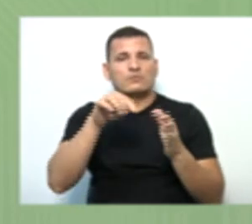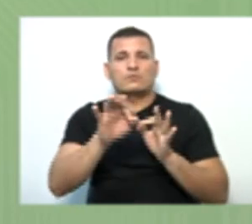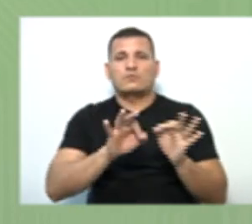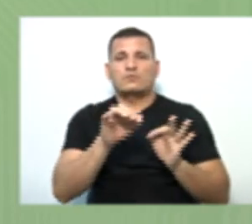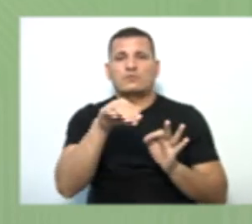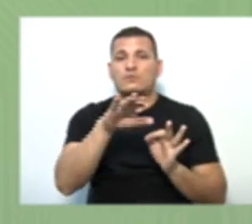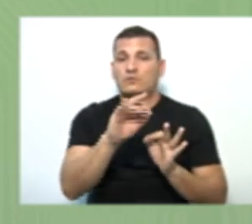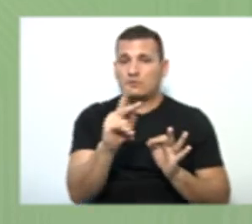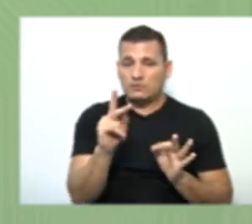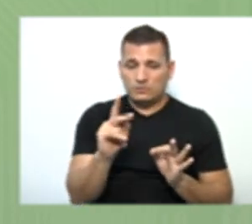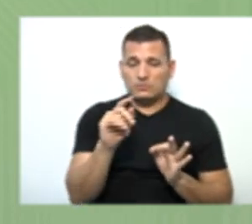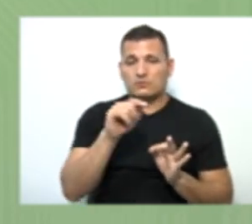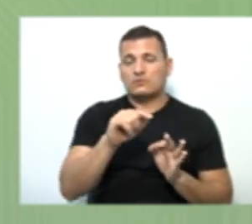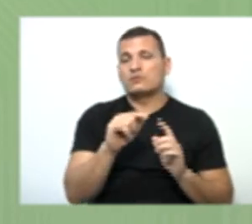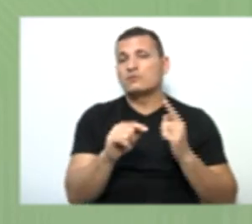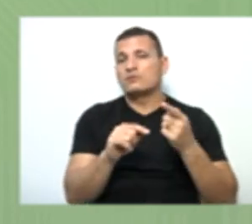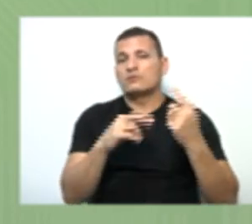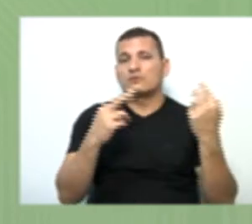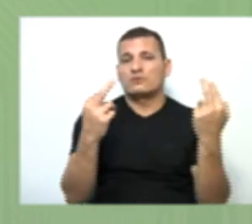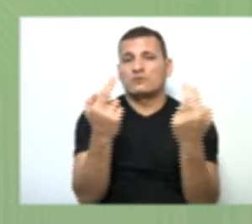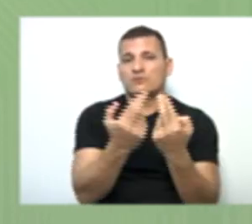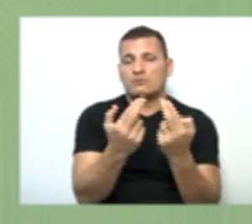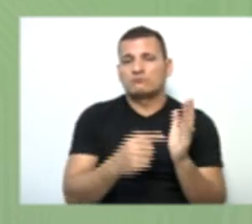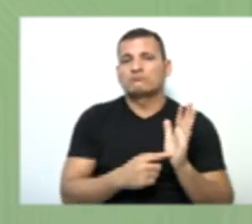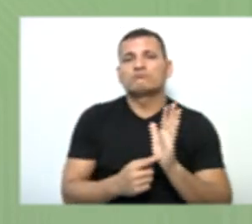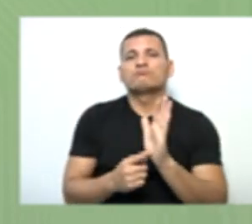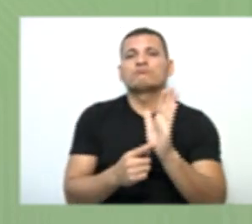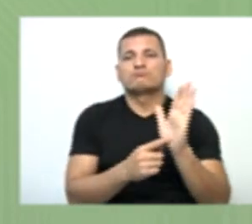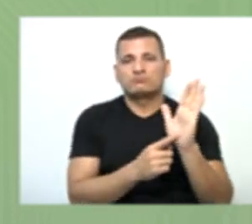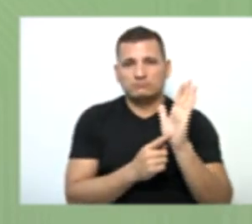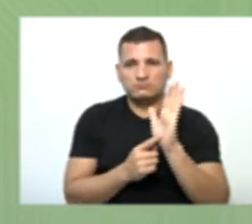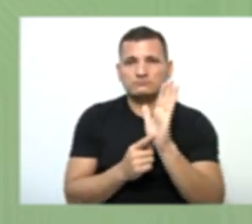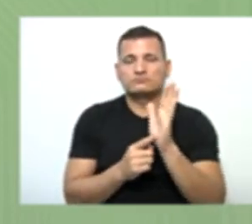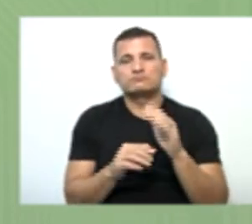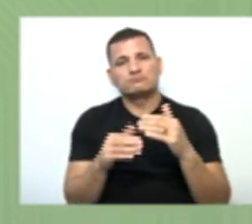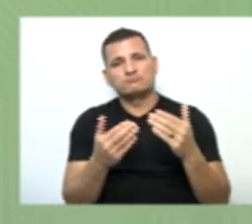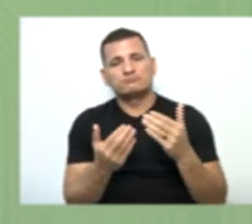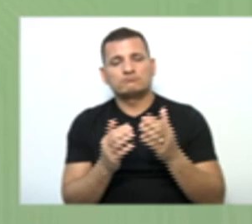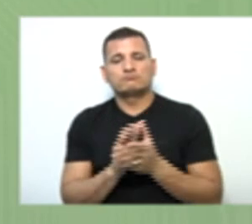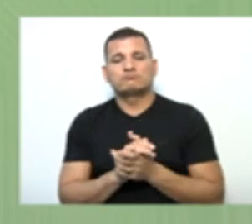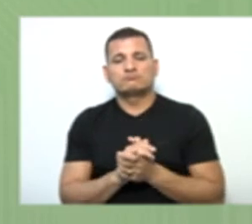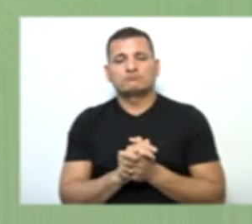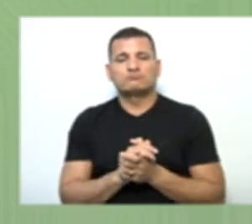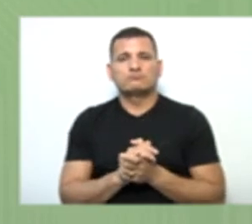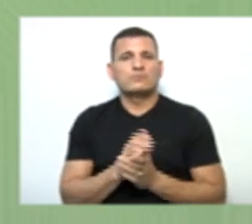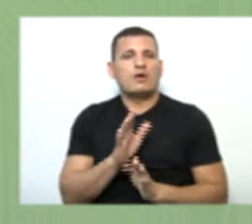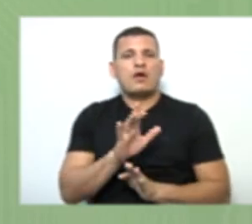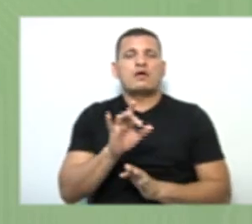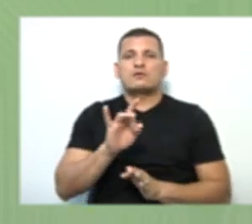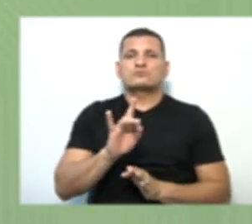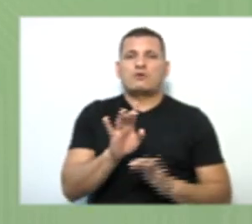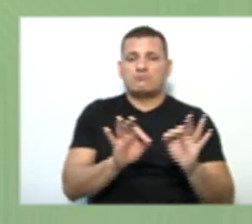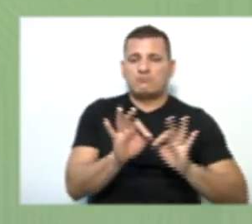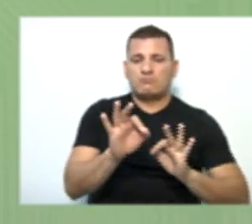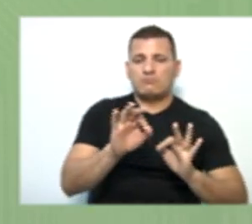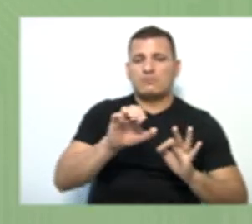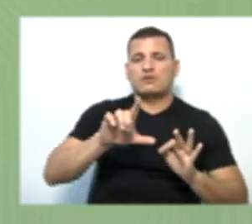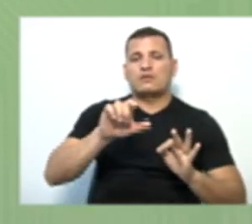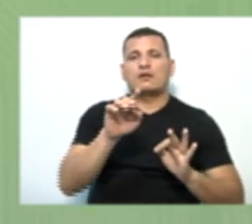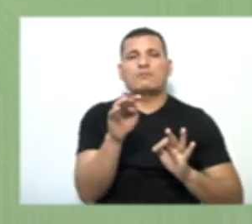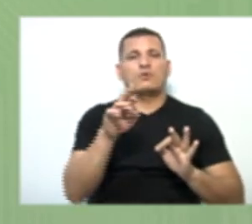e apresentados em Assembleia Geral. Então, não deve se restringir apenas a elaborar, ele deve